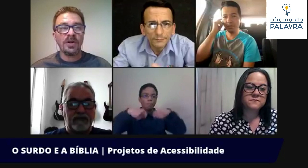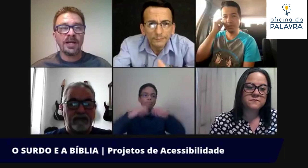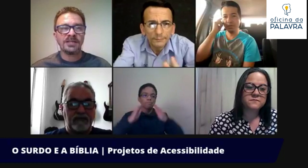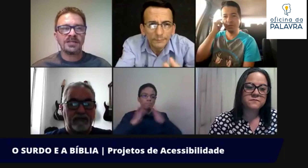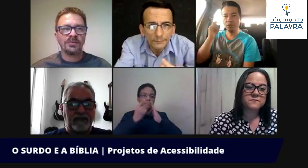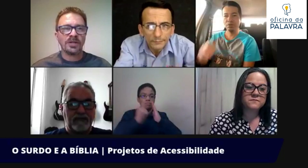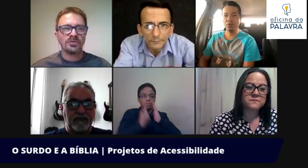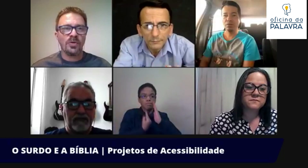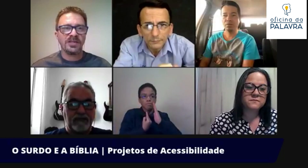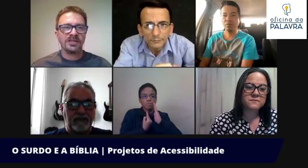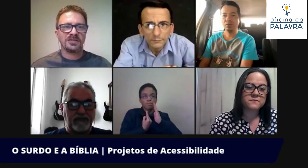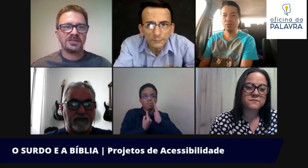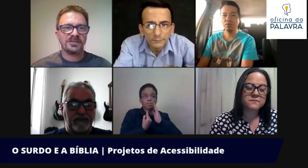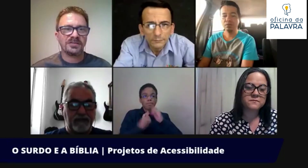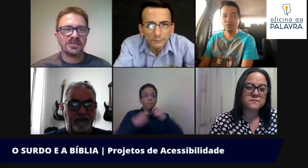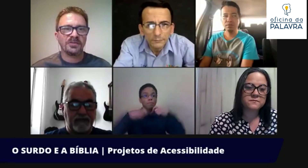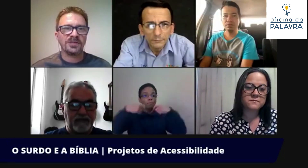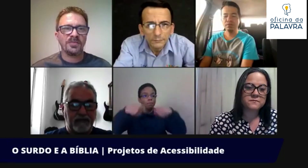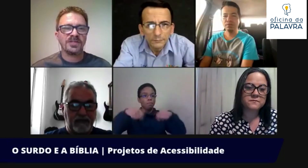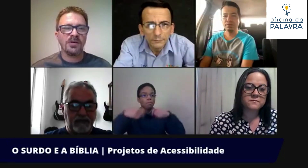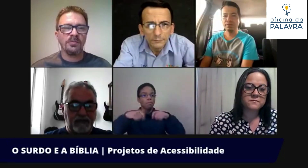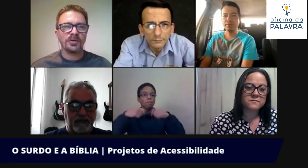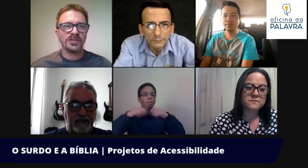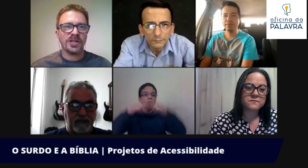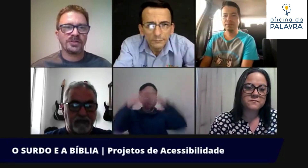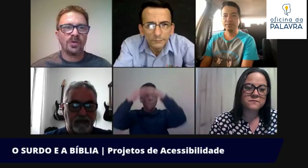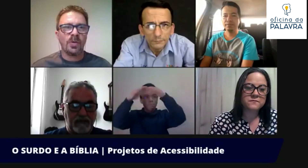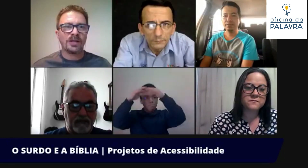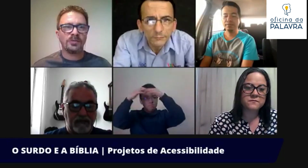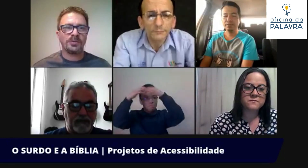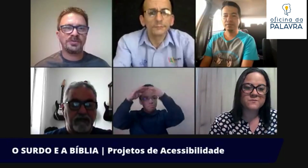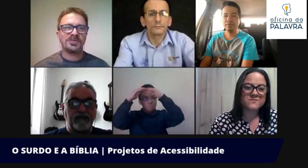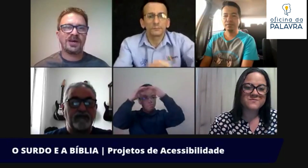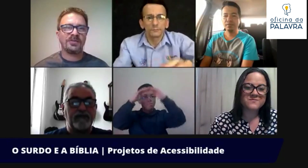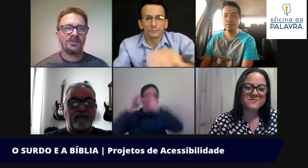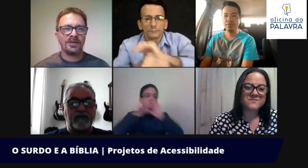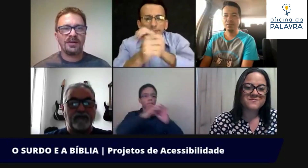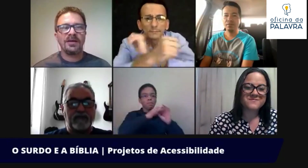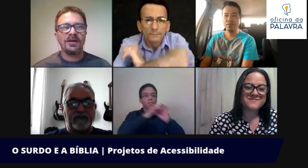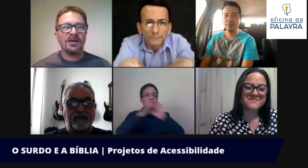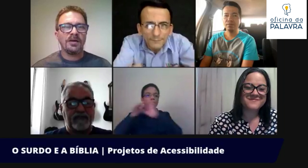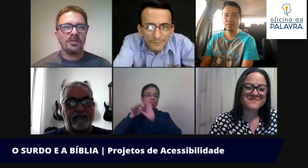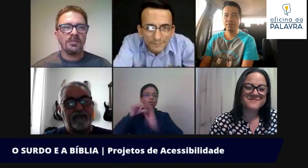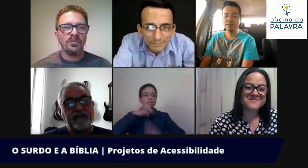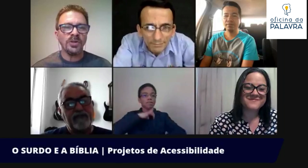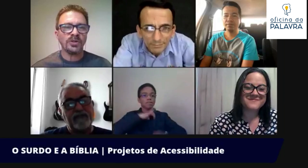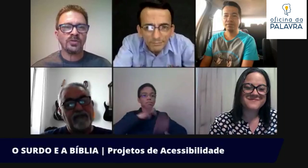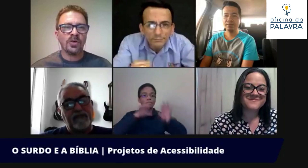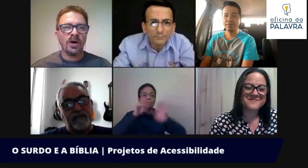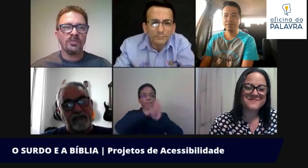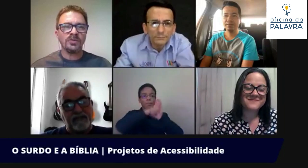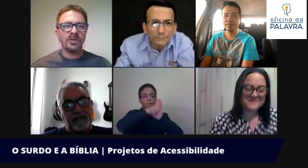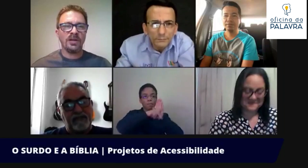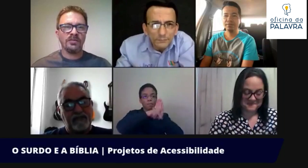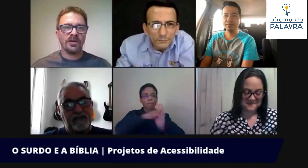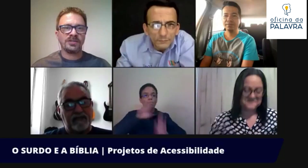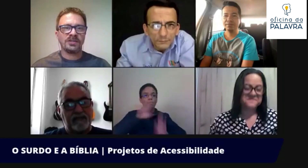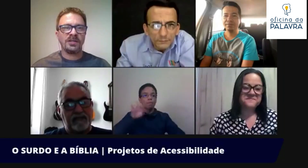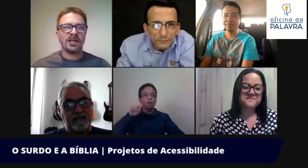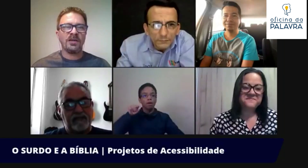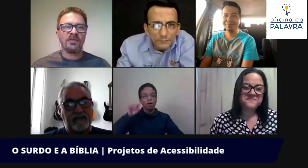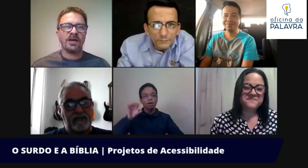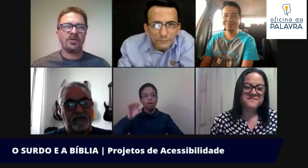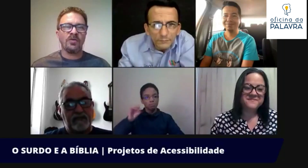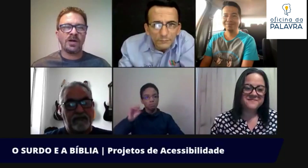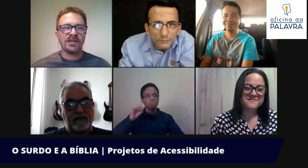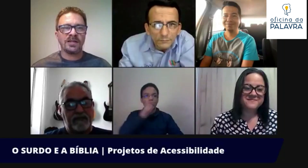de conexão das coisas. Então, temos aí um projeto 4.0 muito atual, muito relevante.